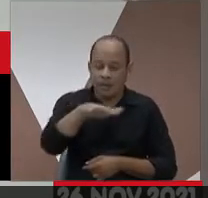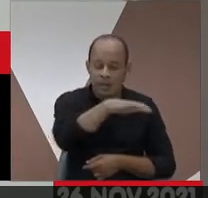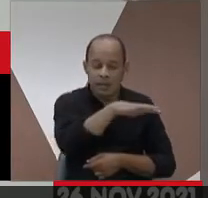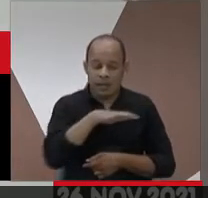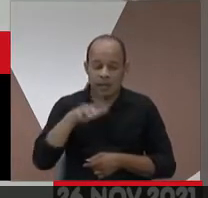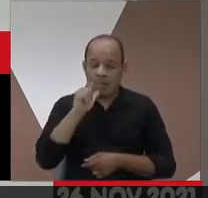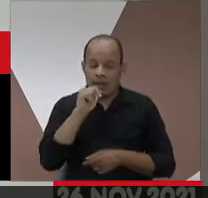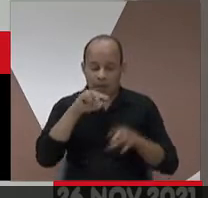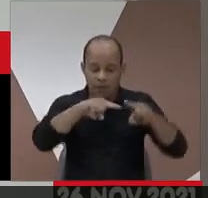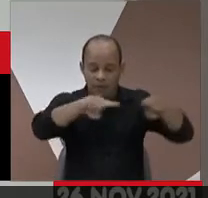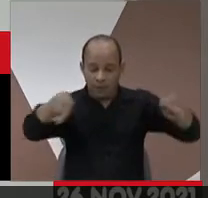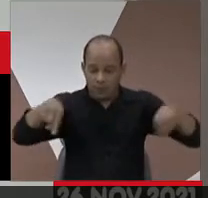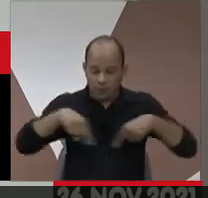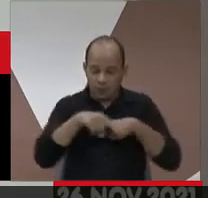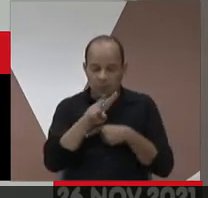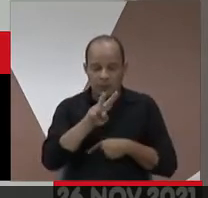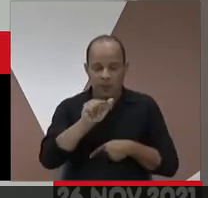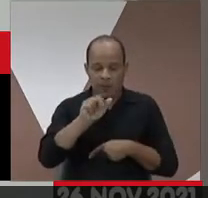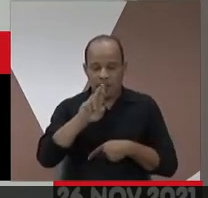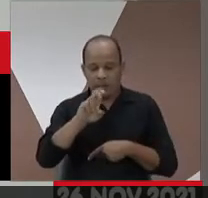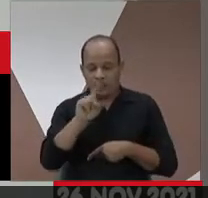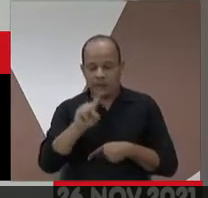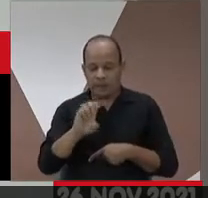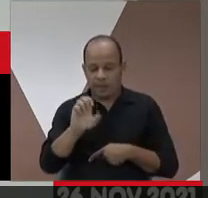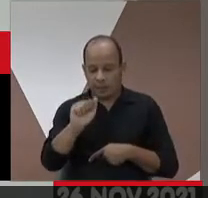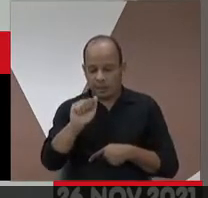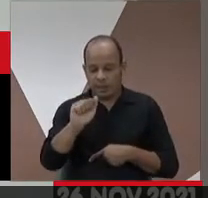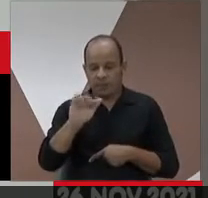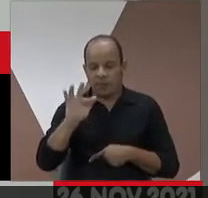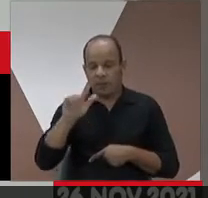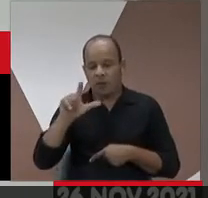Bom dia. Vocês estão me ouvindo? Oi?